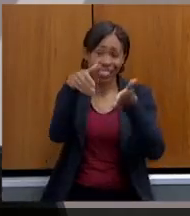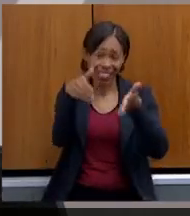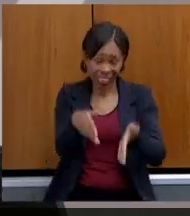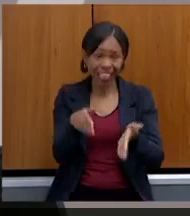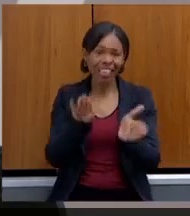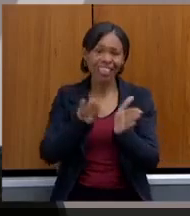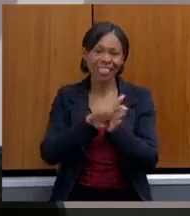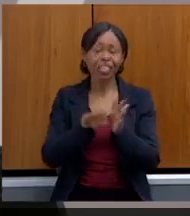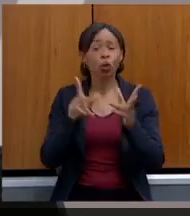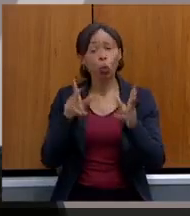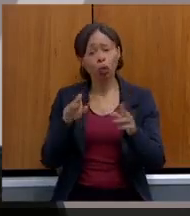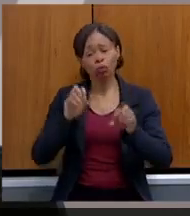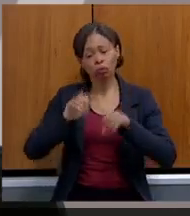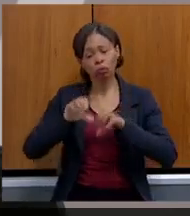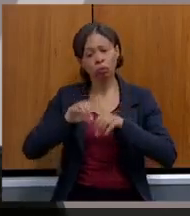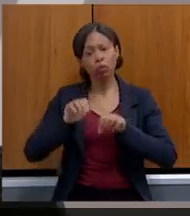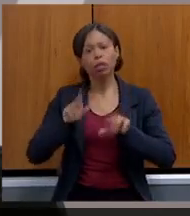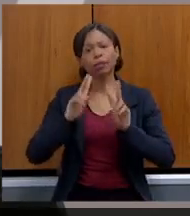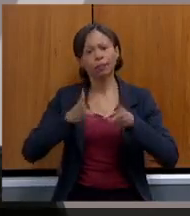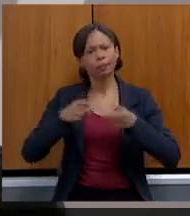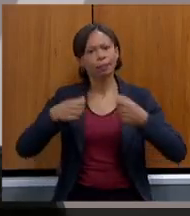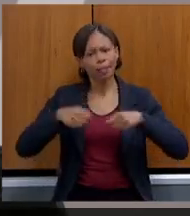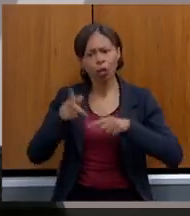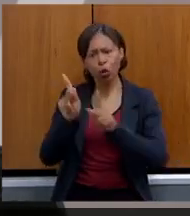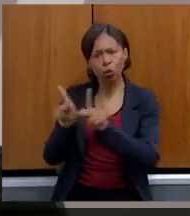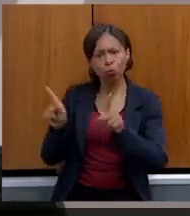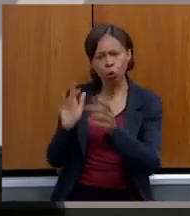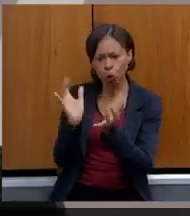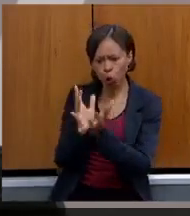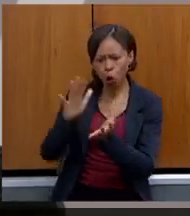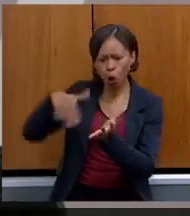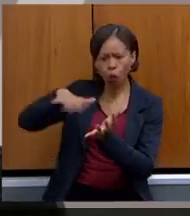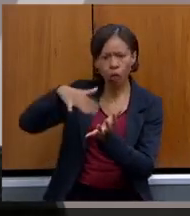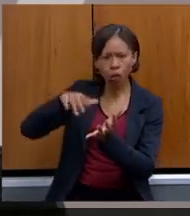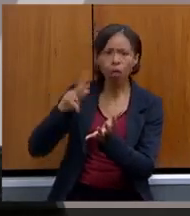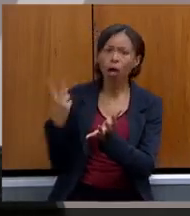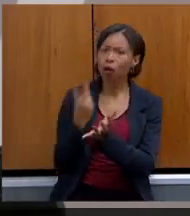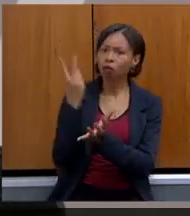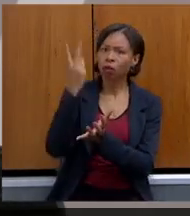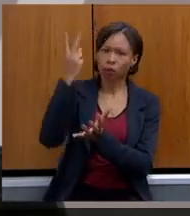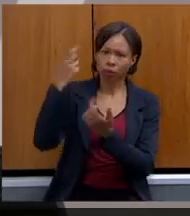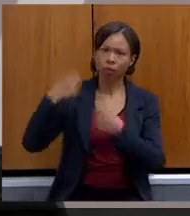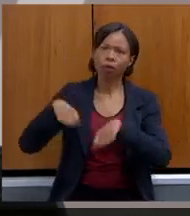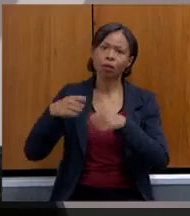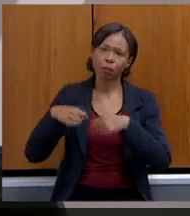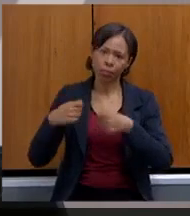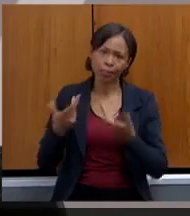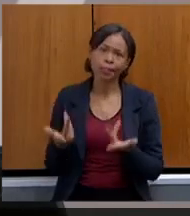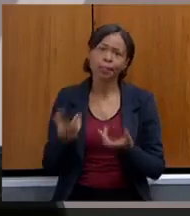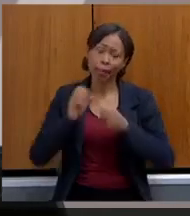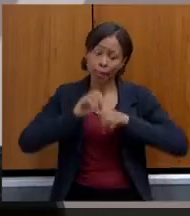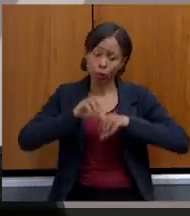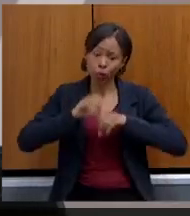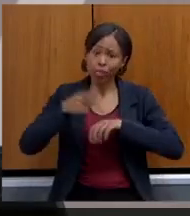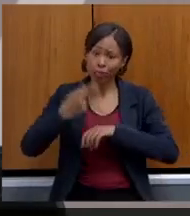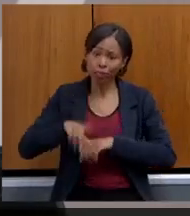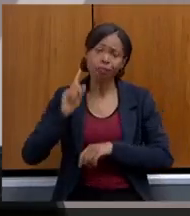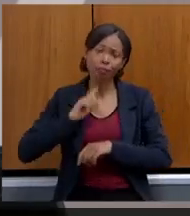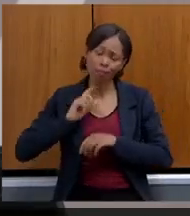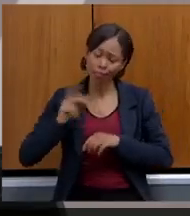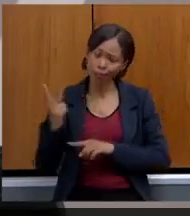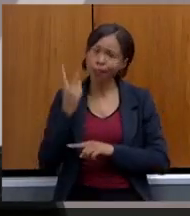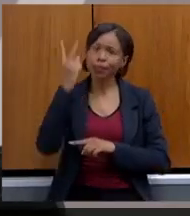não só então que a gente possa ser valorizar os professores né Zé pecadores e valorizar mais ainda a educação do nosso estado e do nosso